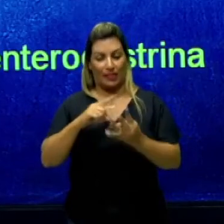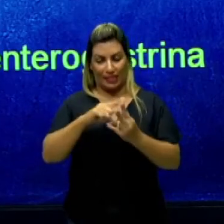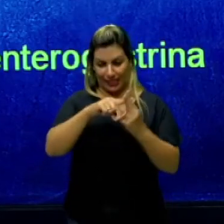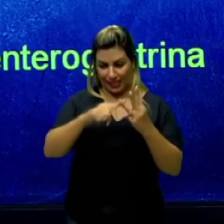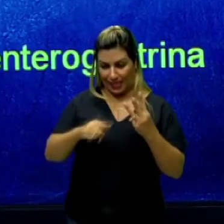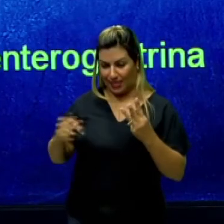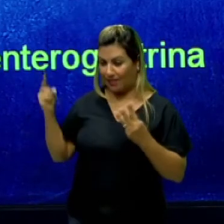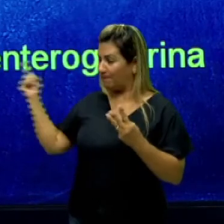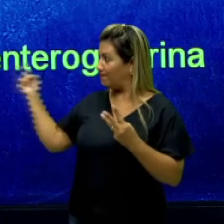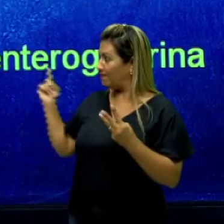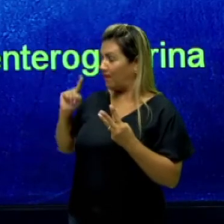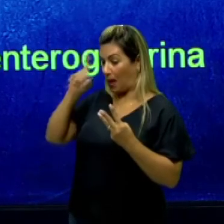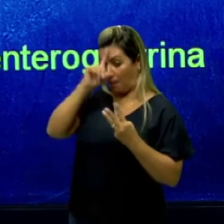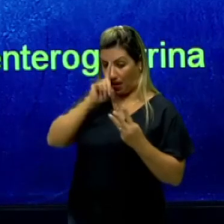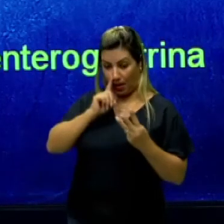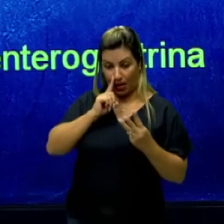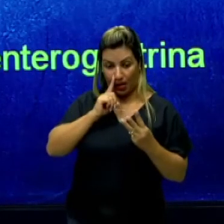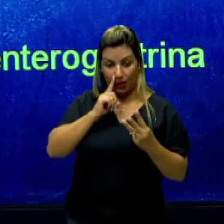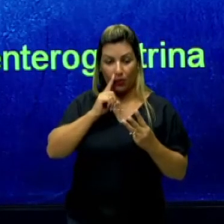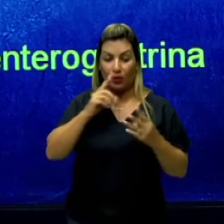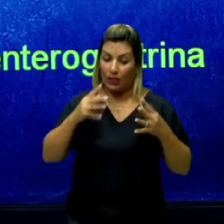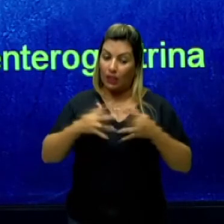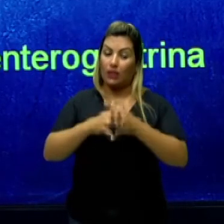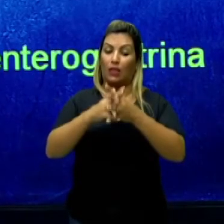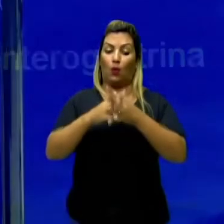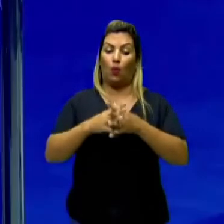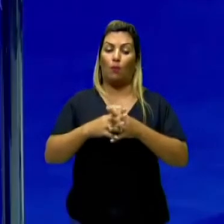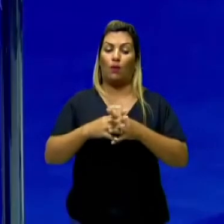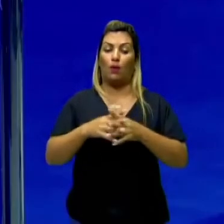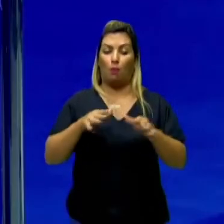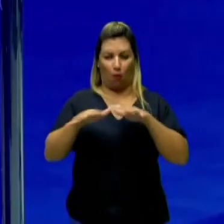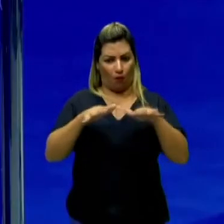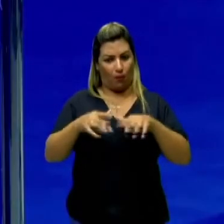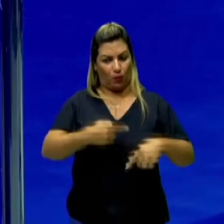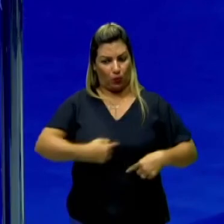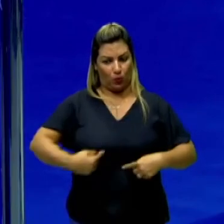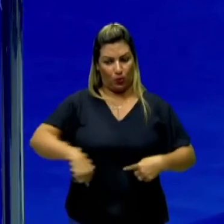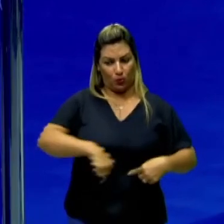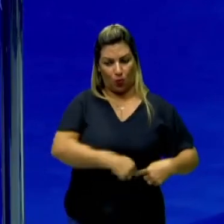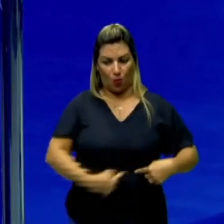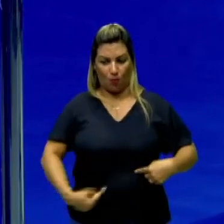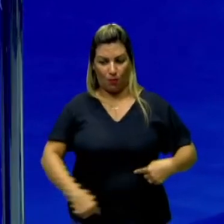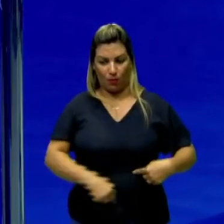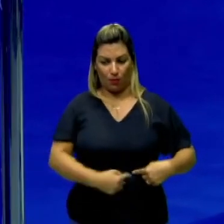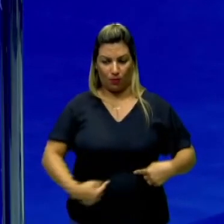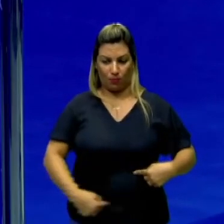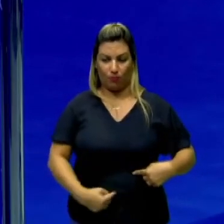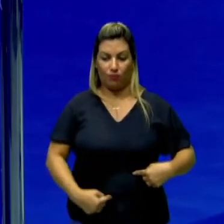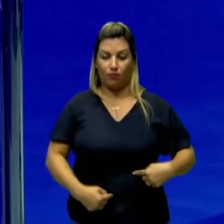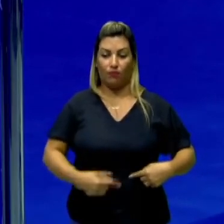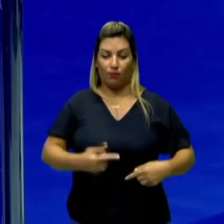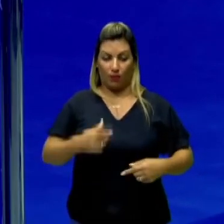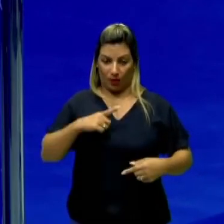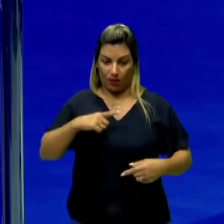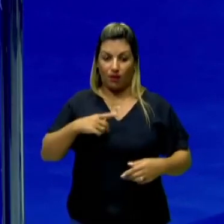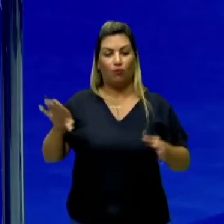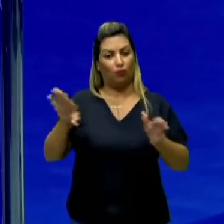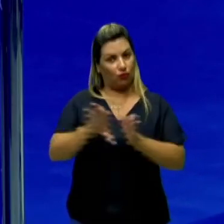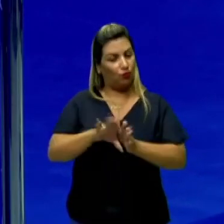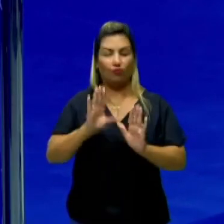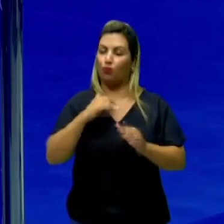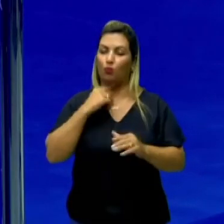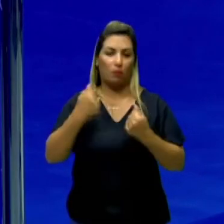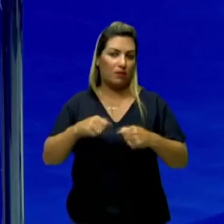colecistocinina e enterogastrina interrompem os movimentos do estômago. Porque, é claro, se o alimento já chegou no intestino, o estômago já trabalhou, então ele não precisa